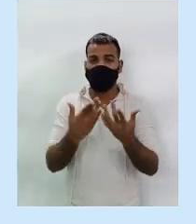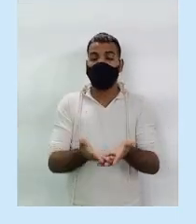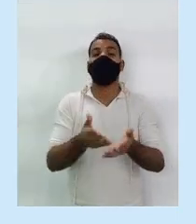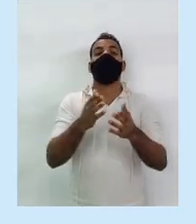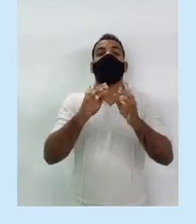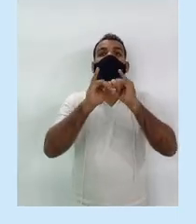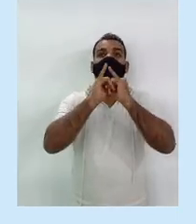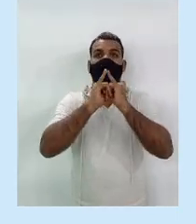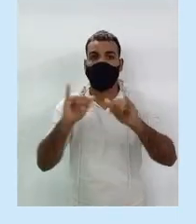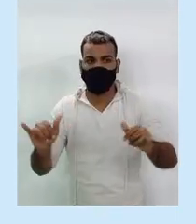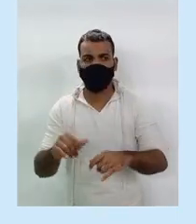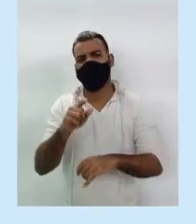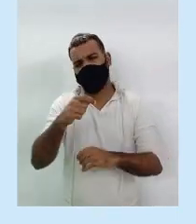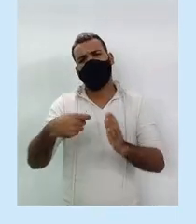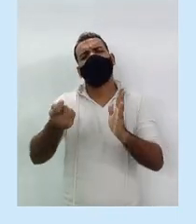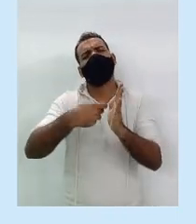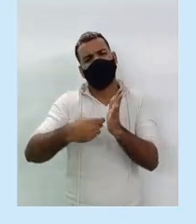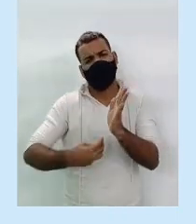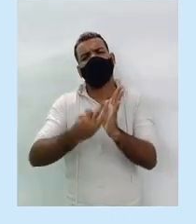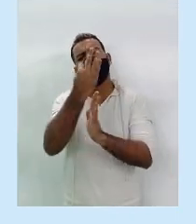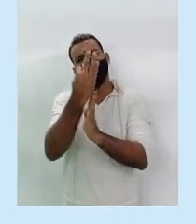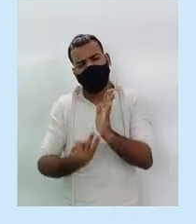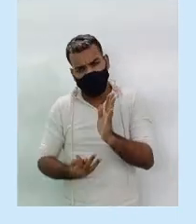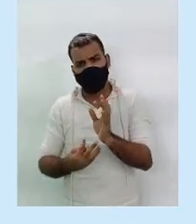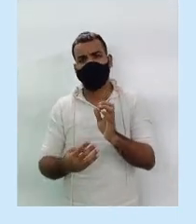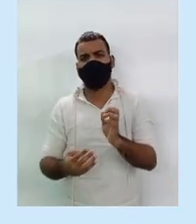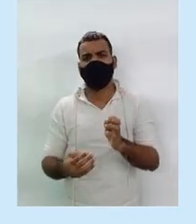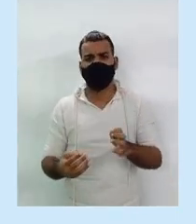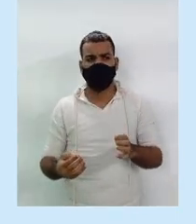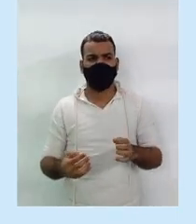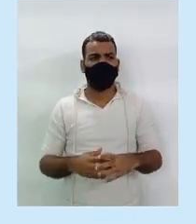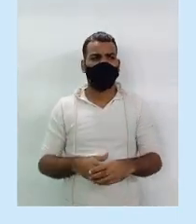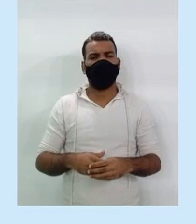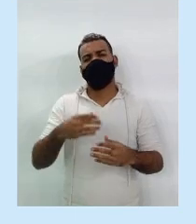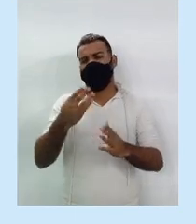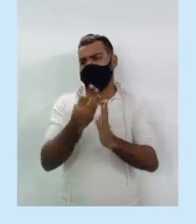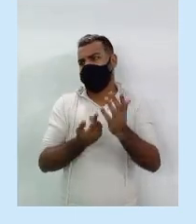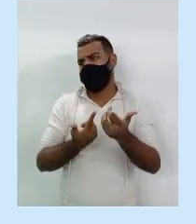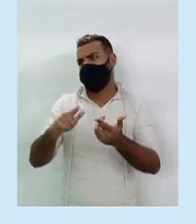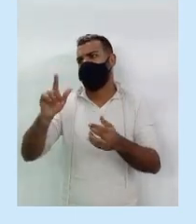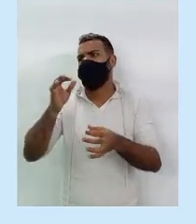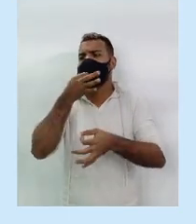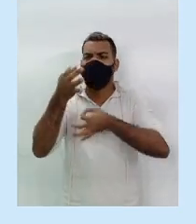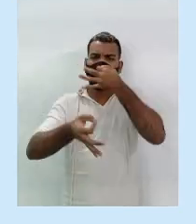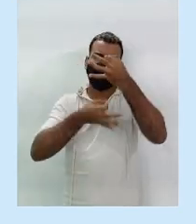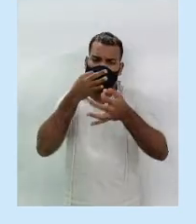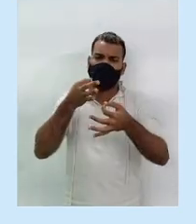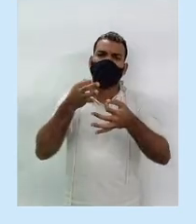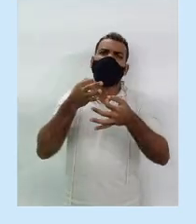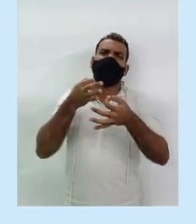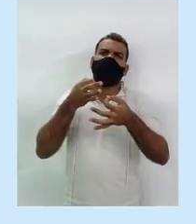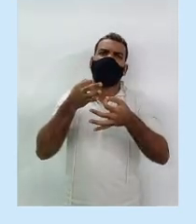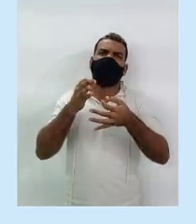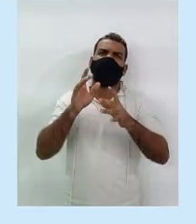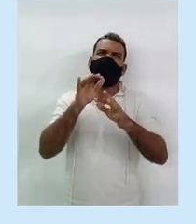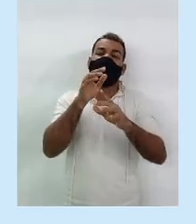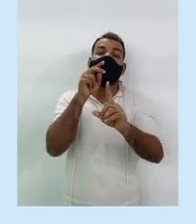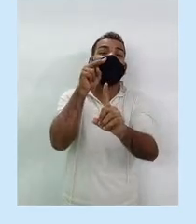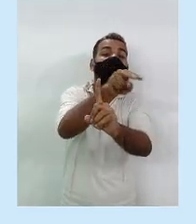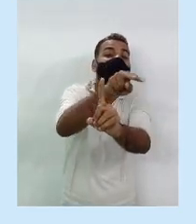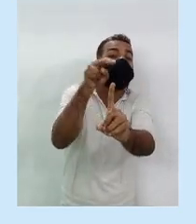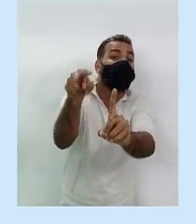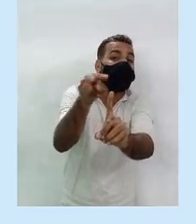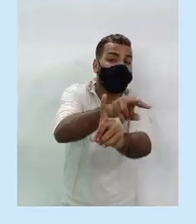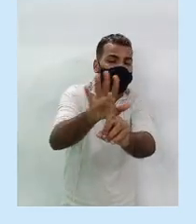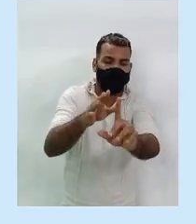Você pode escrever outros textos com o seu juízo de valor, colocar valores seus, certo? O seu ponto de vista, mas